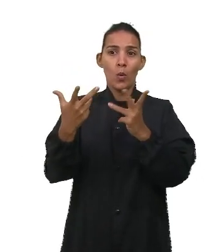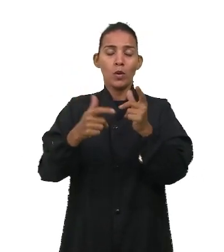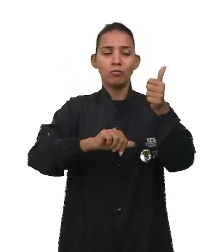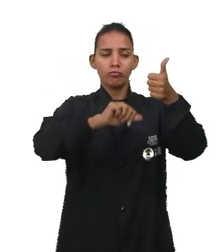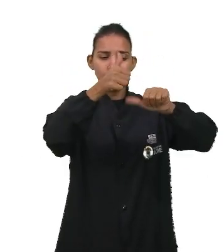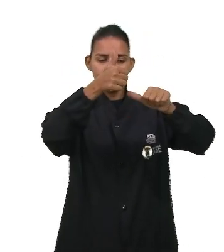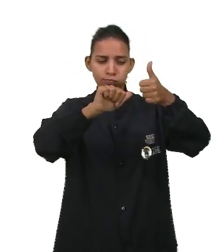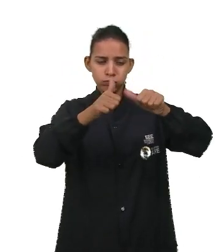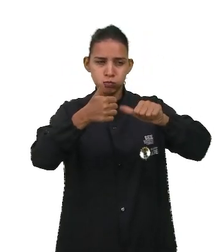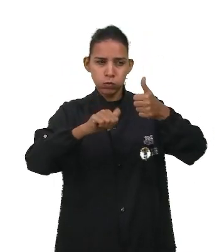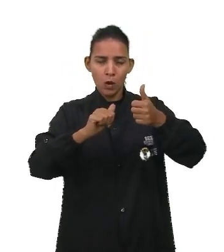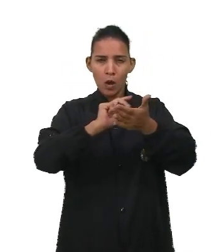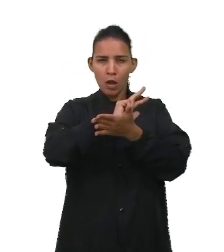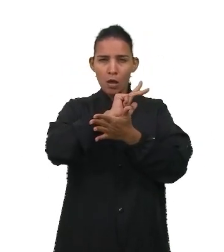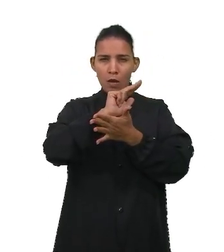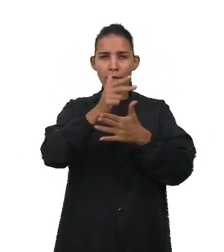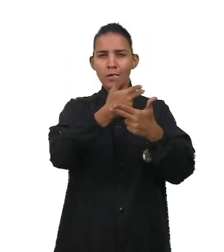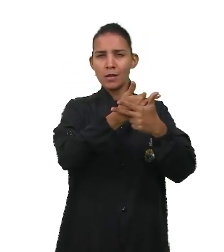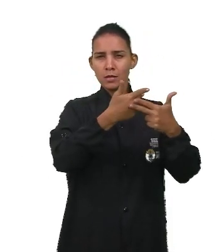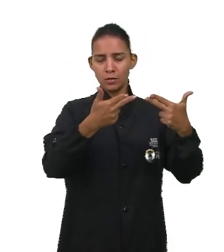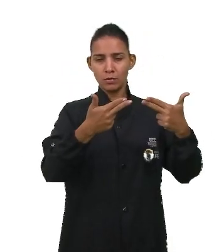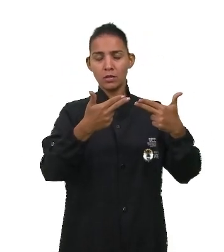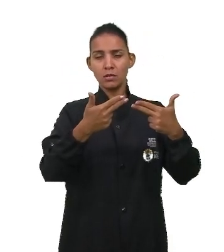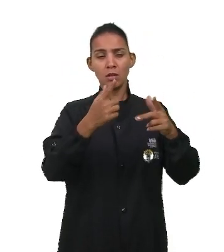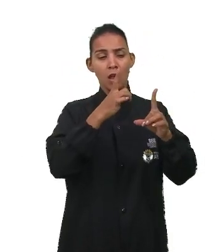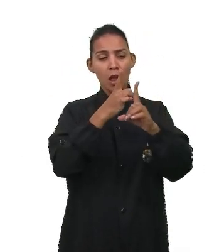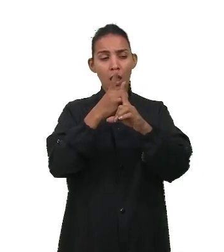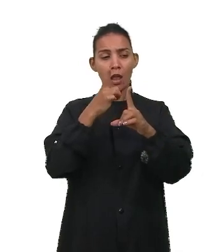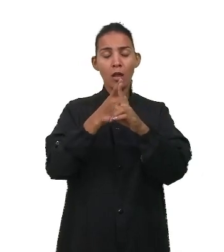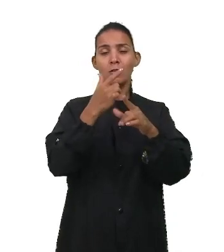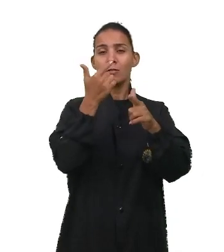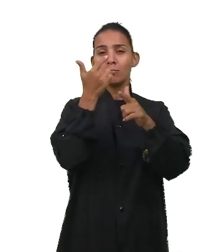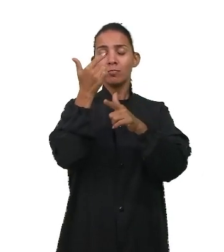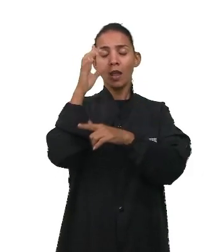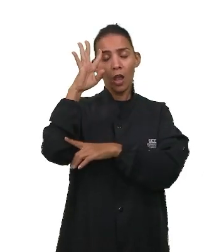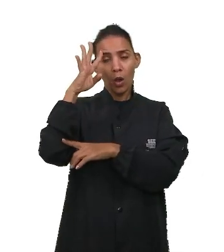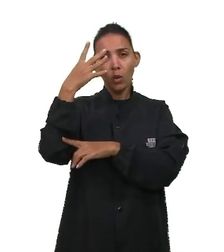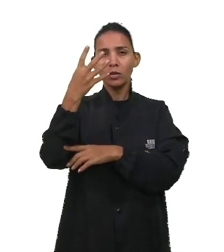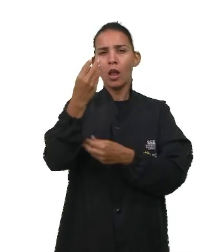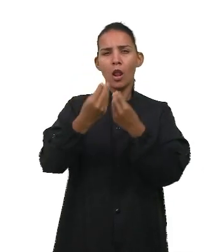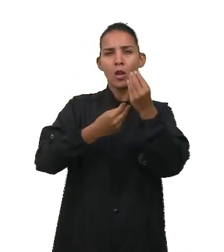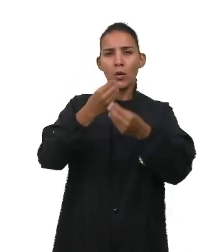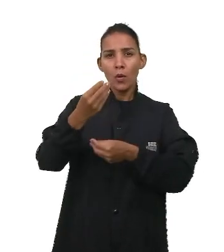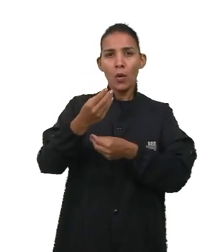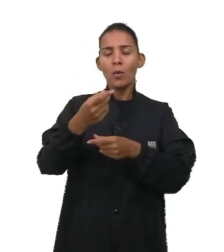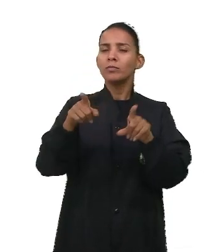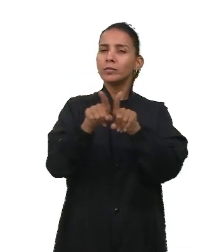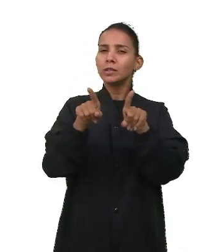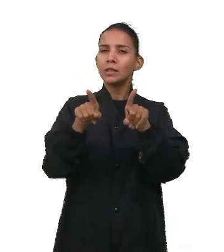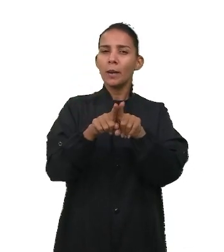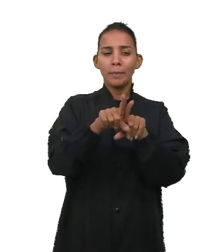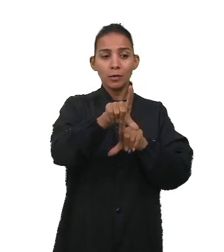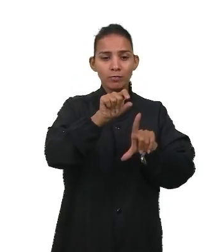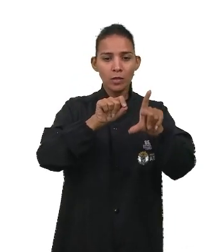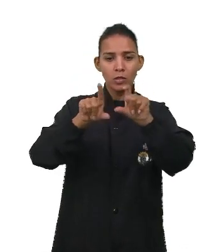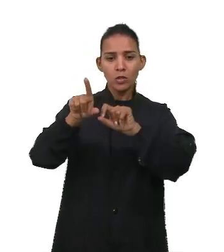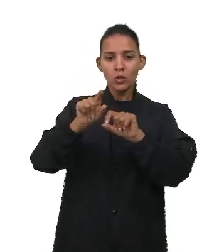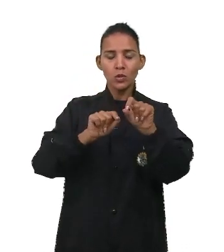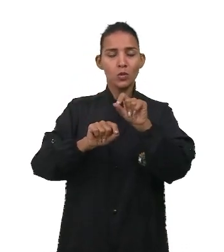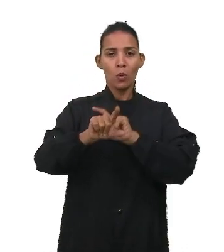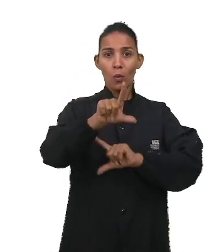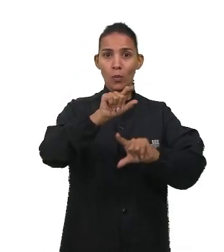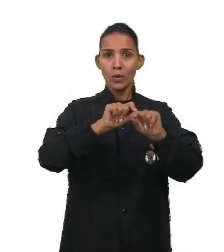complexas, identificar causas e soluções e tomar decisões estratégicas